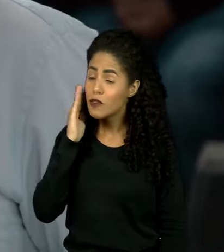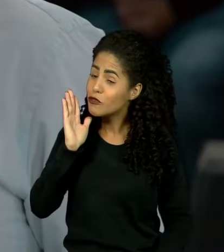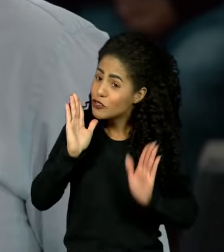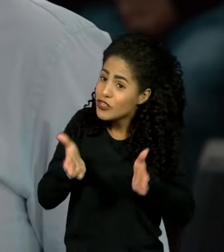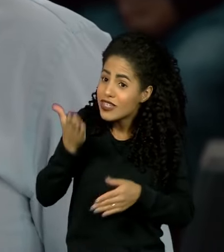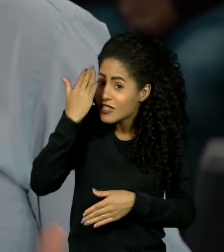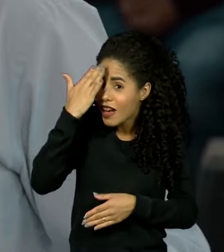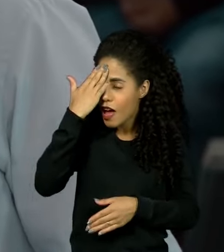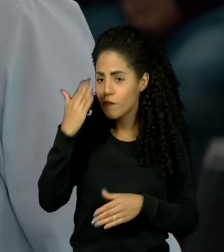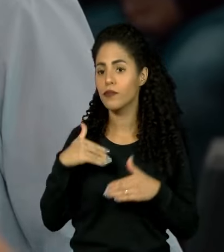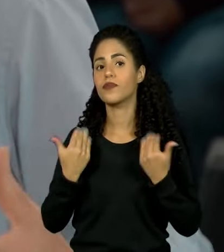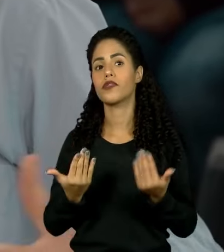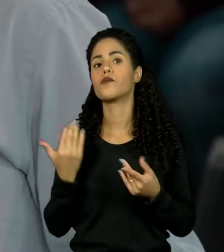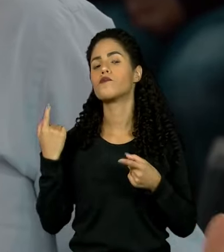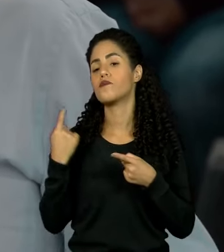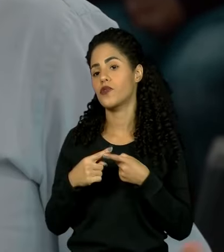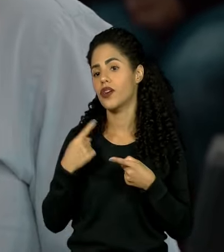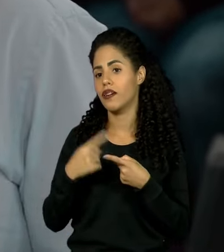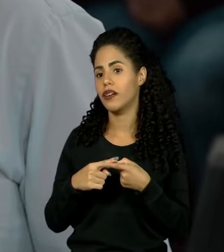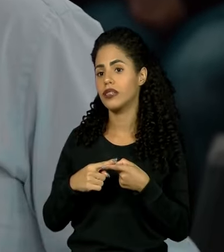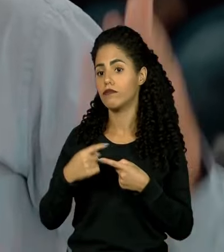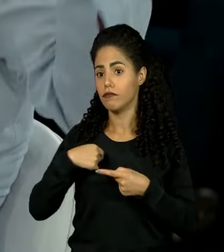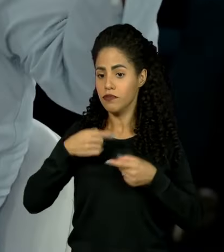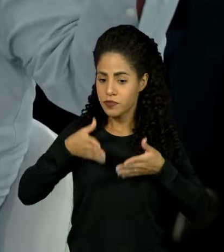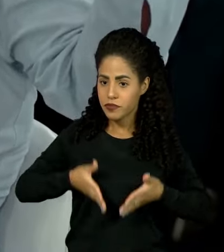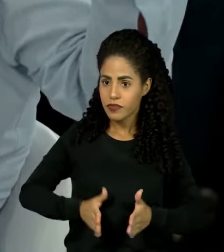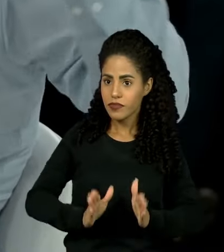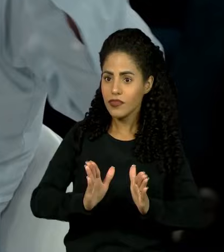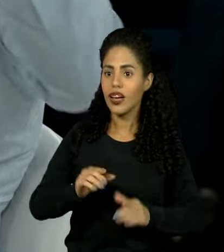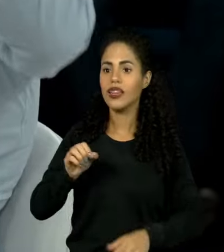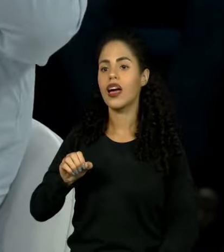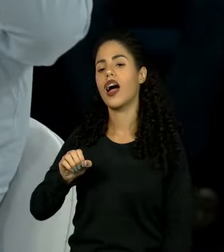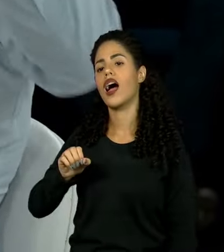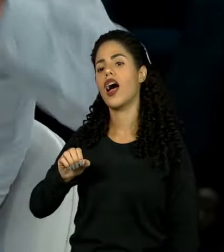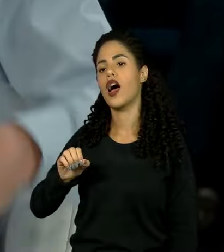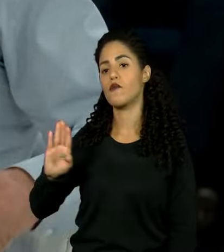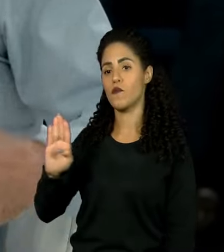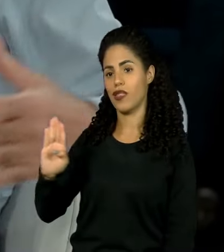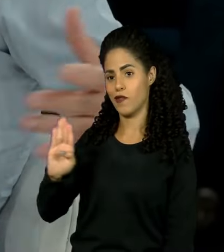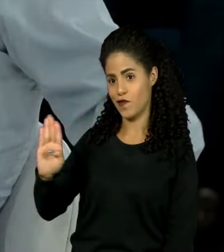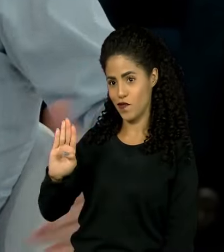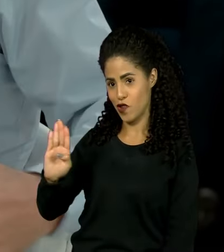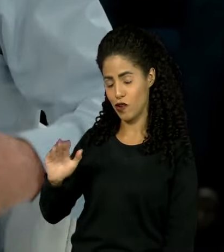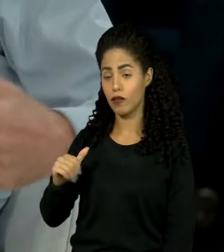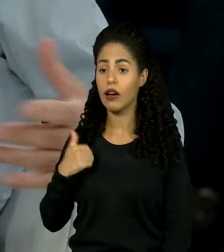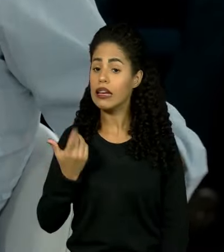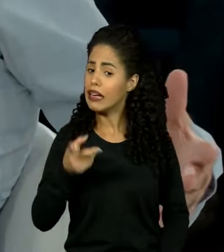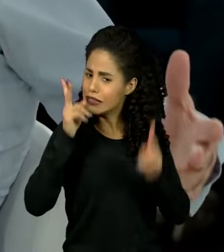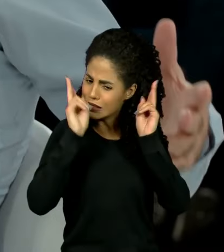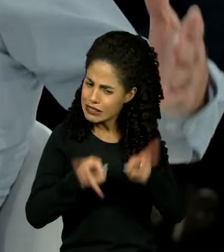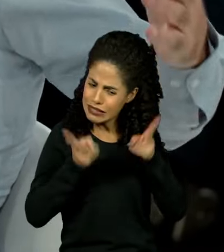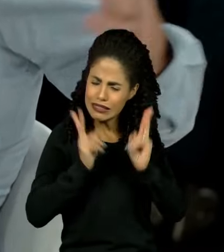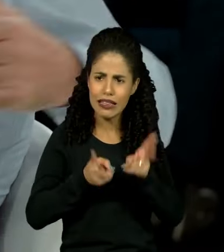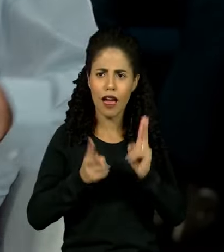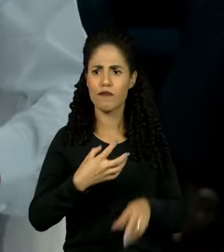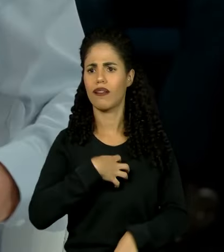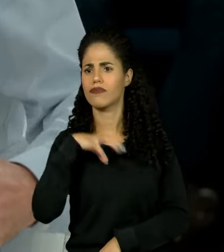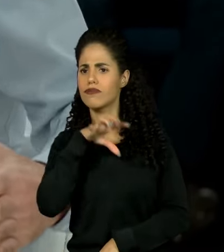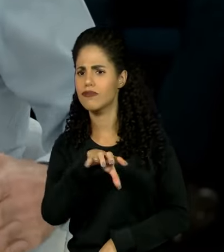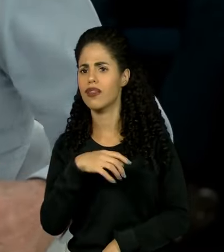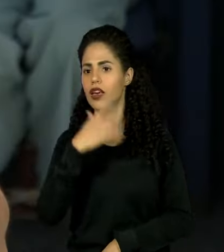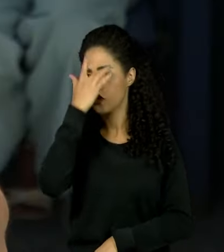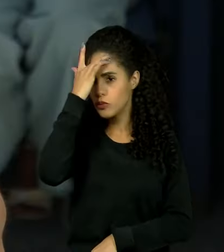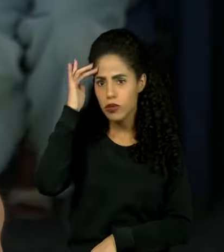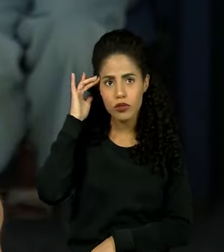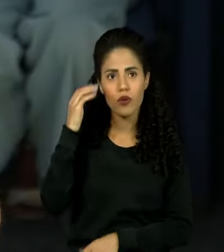sabe tudo eu digo isso eu eu eu nasci fui criado aqui em Botafogo e assim e assim sempre foi o jornaleiro